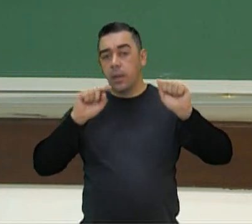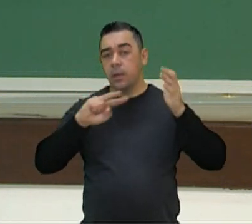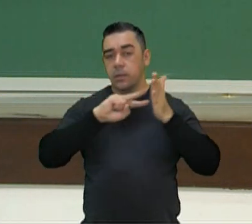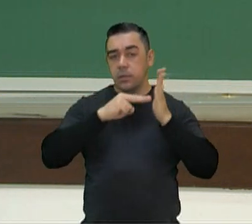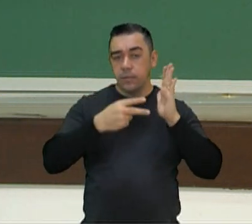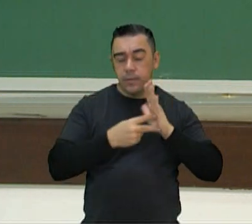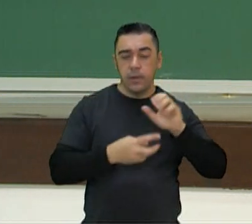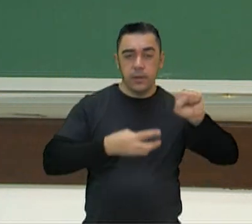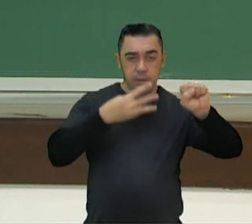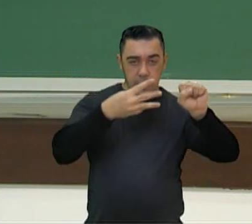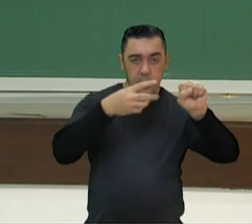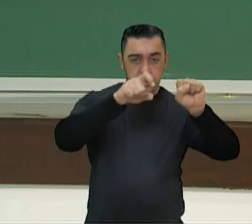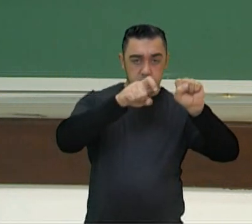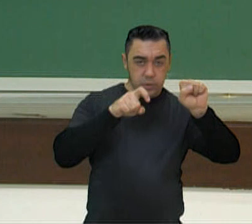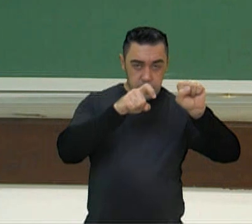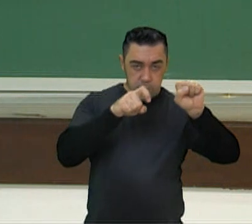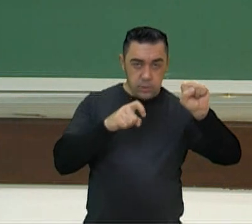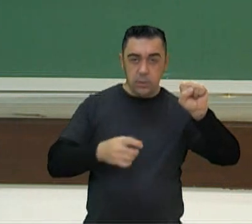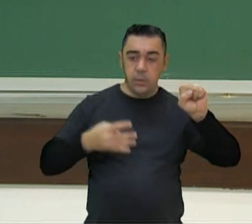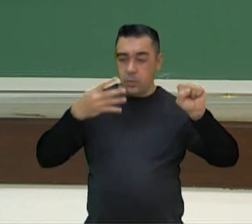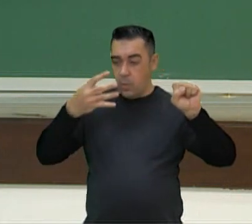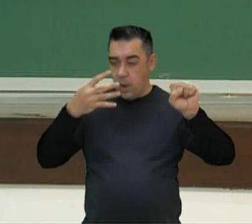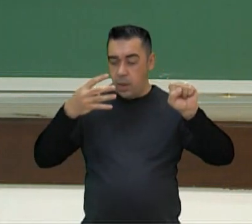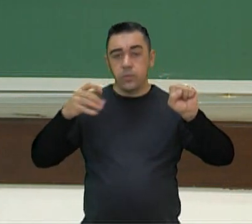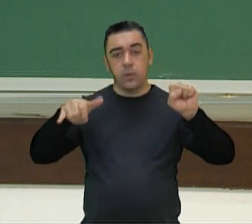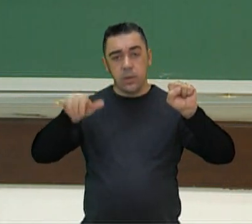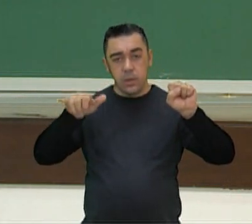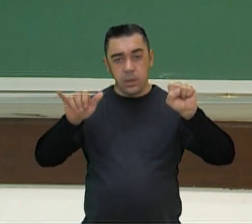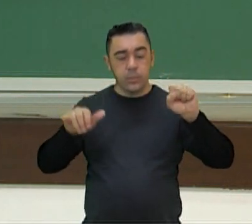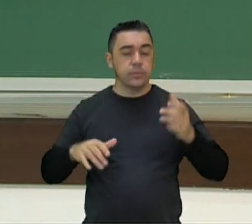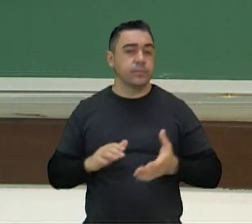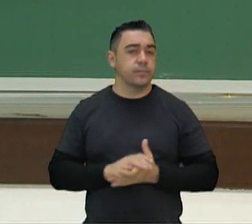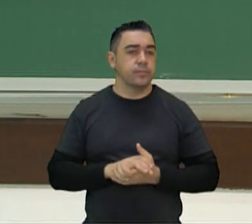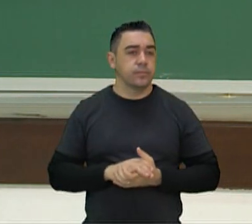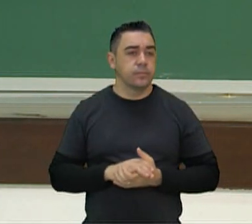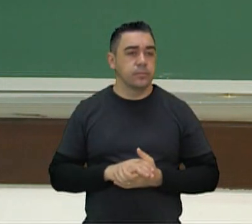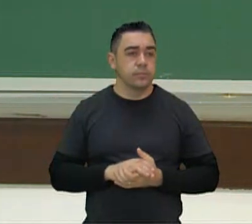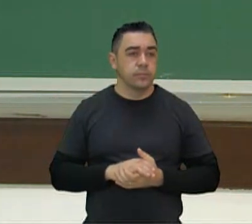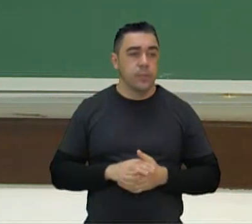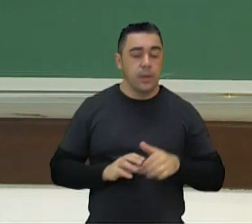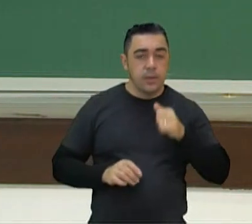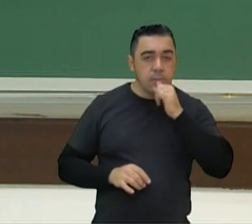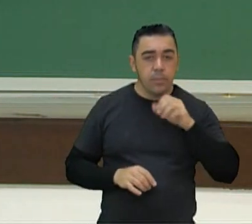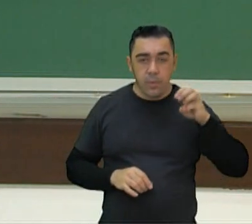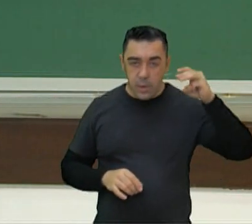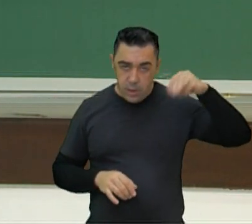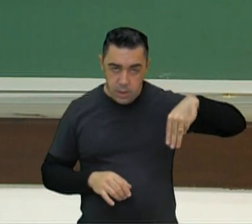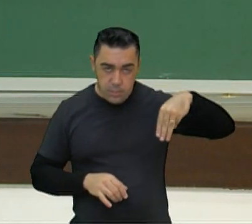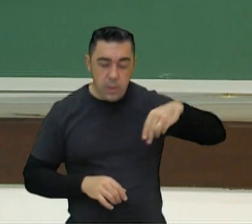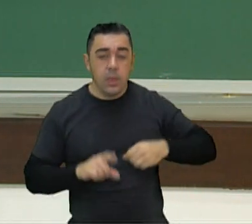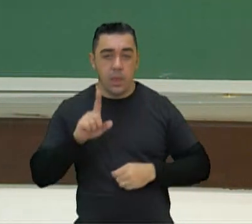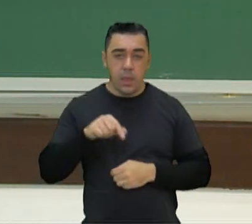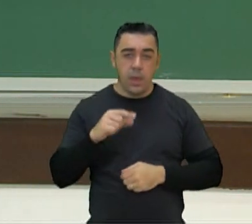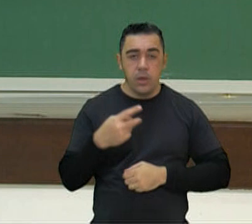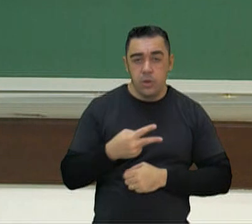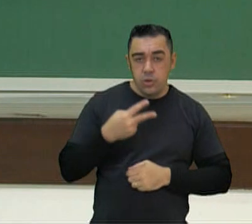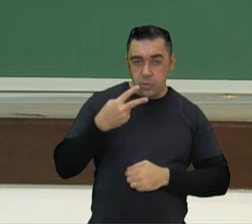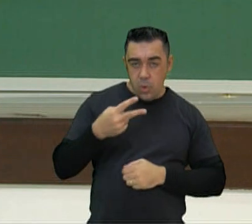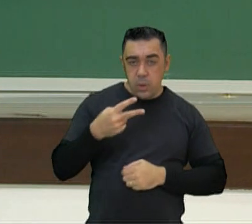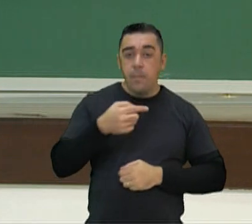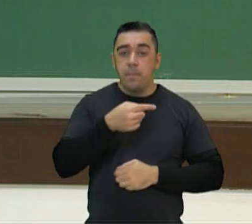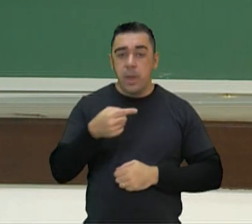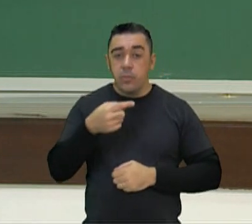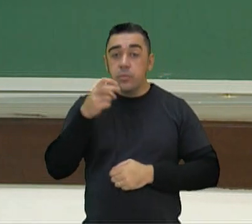ordenada, 3,4. O ponto M seria 2 menos